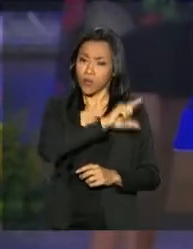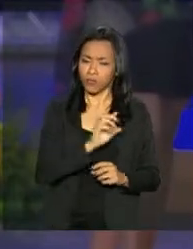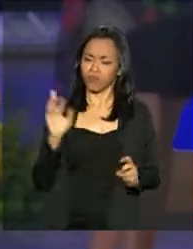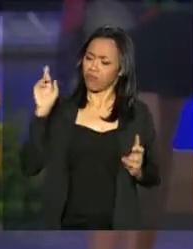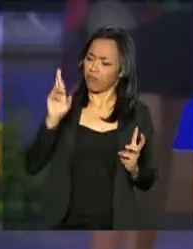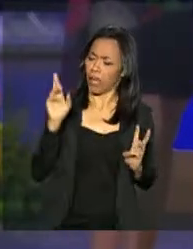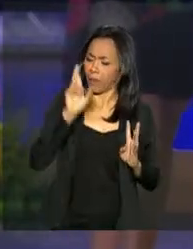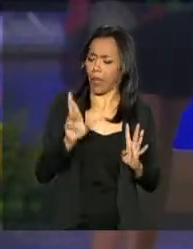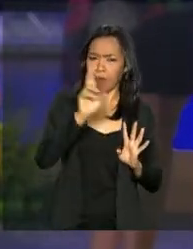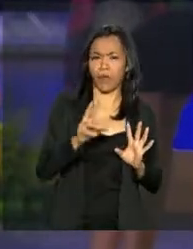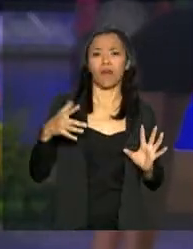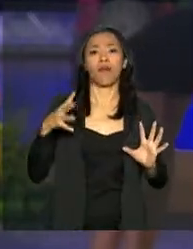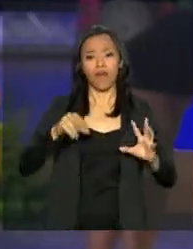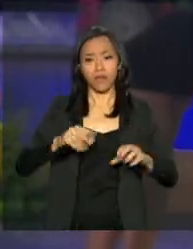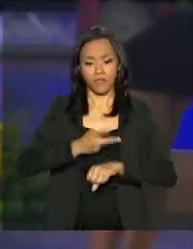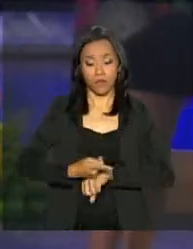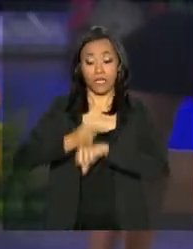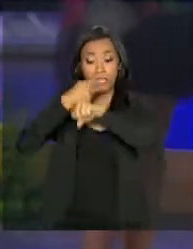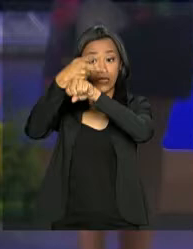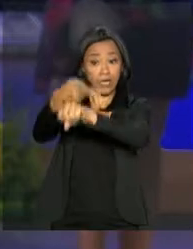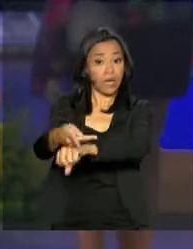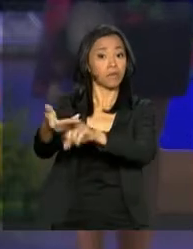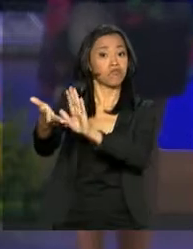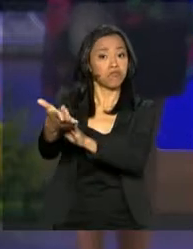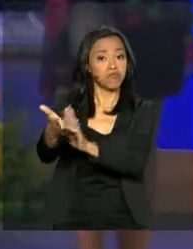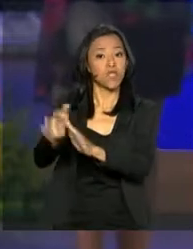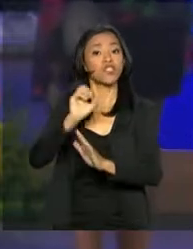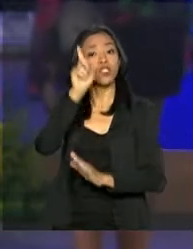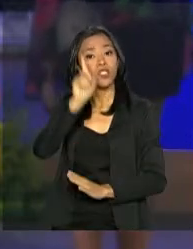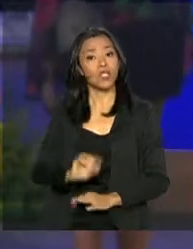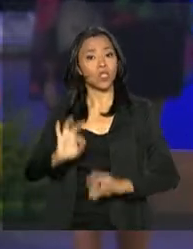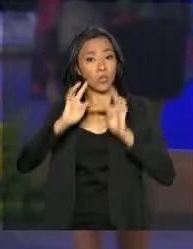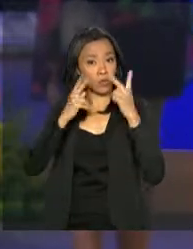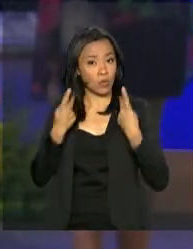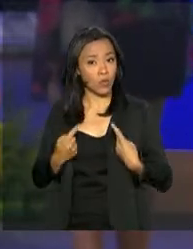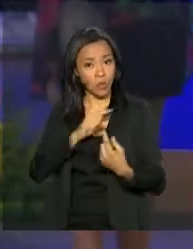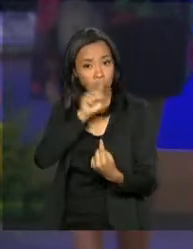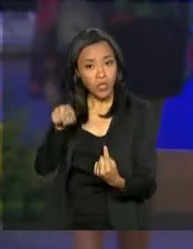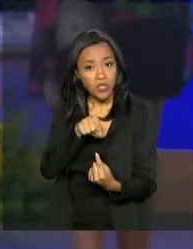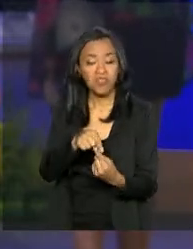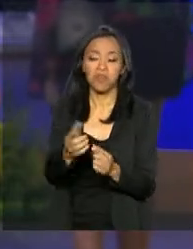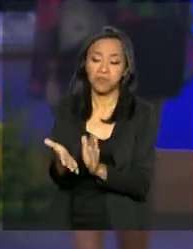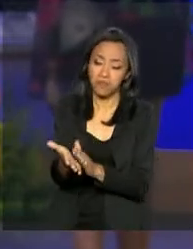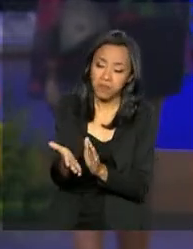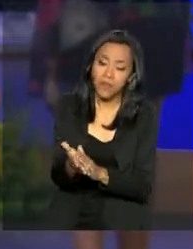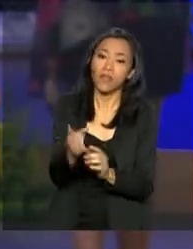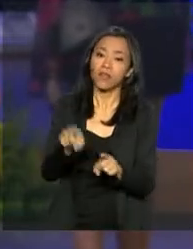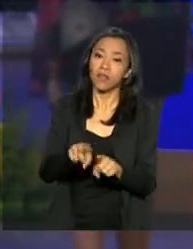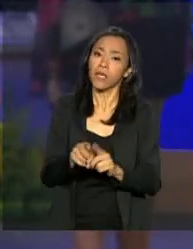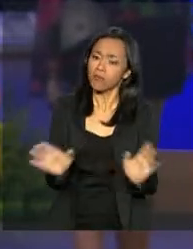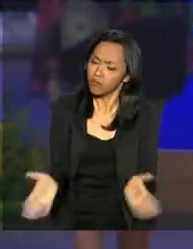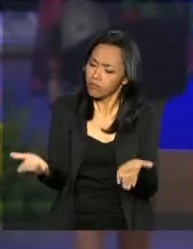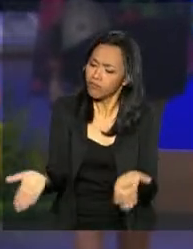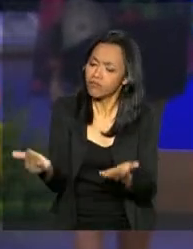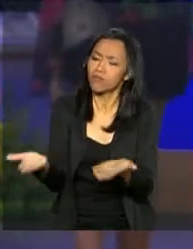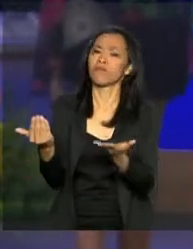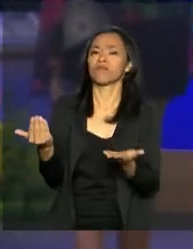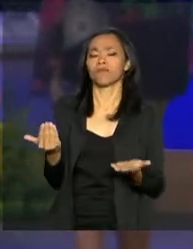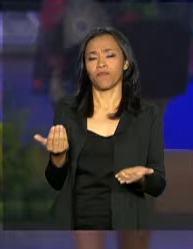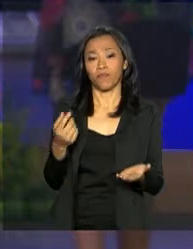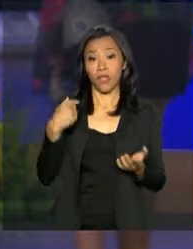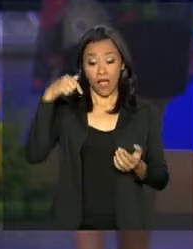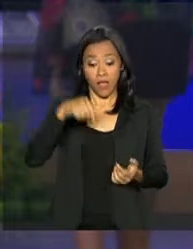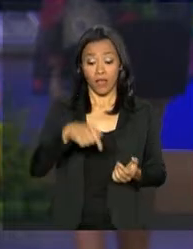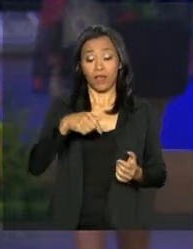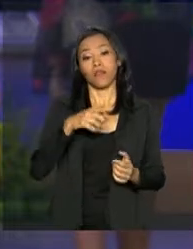premiação entregue pelos direitos humanos é tanto para reconhecer como para incentivar ações em defesa desses direitos. Na solenidade